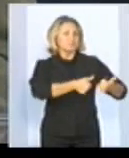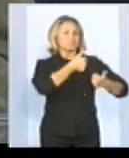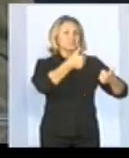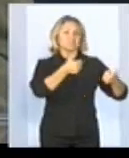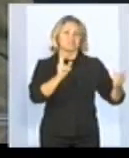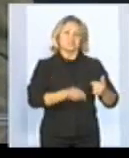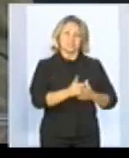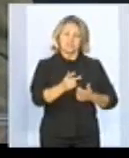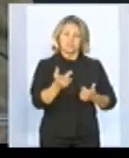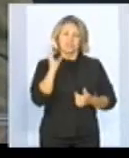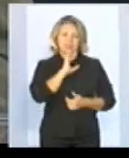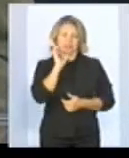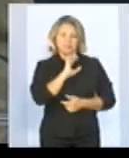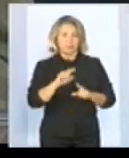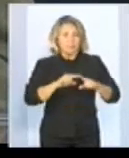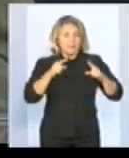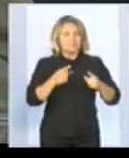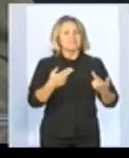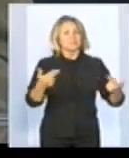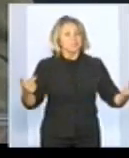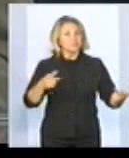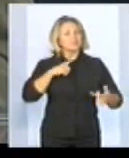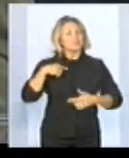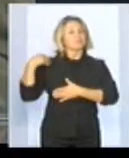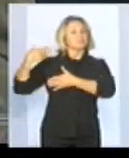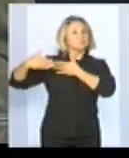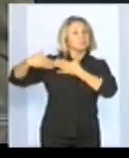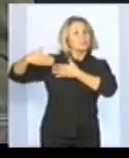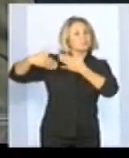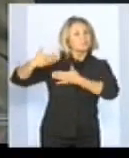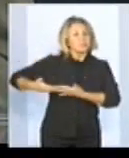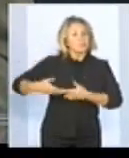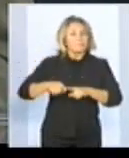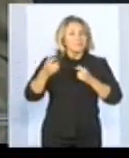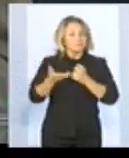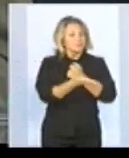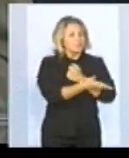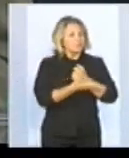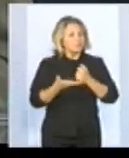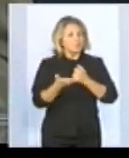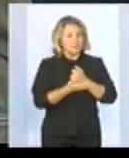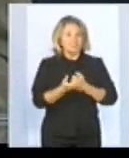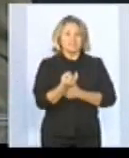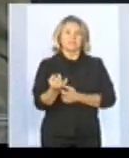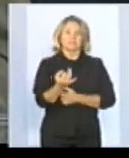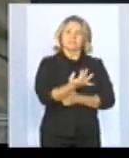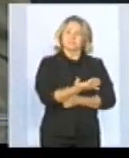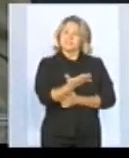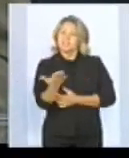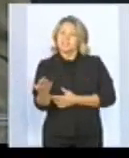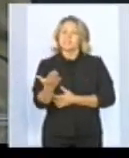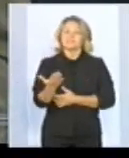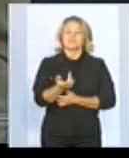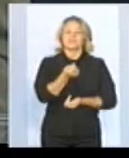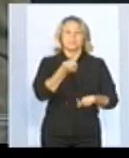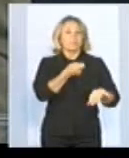momento, mas é algo diferido no tempo. E com base nisso, nesse maior número de players, nesse maior número de pacotes,